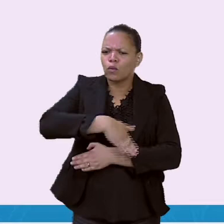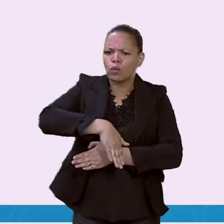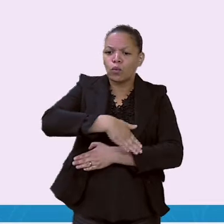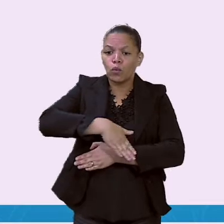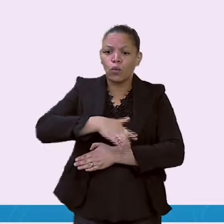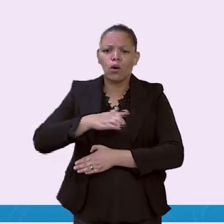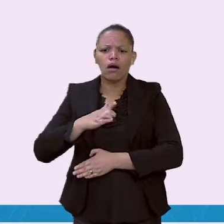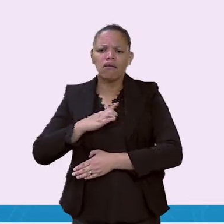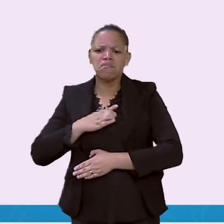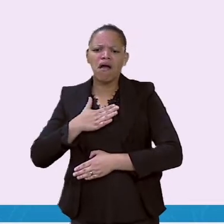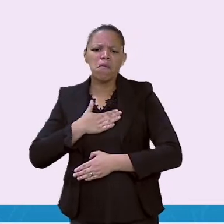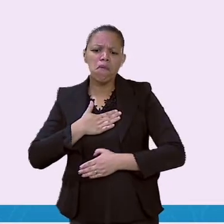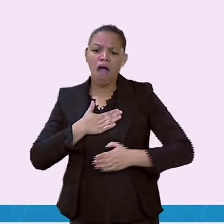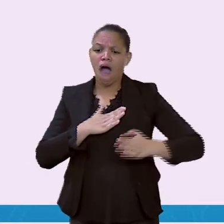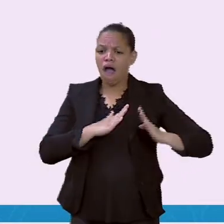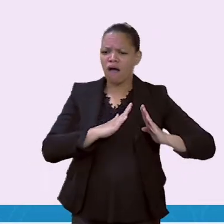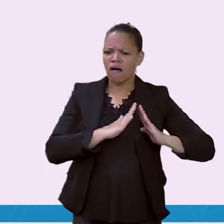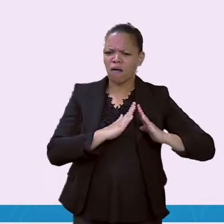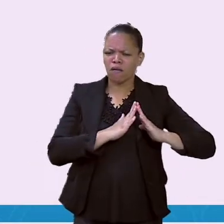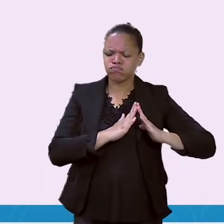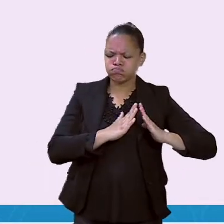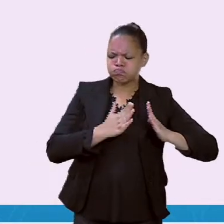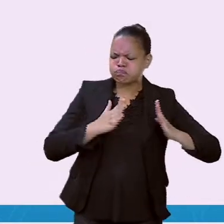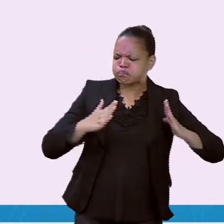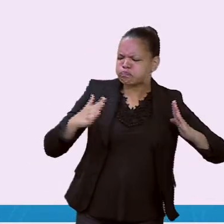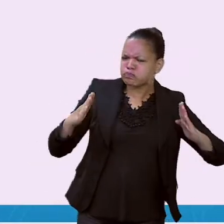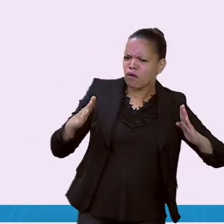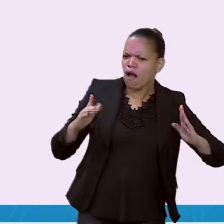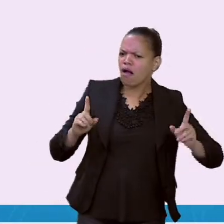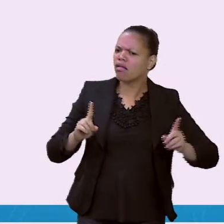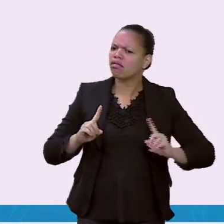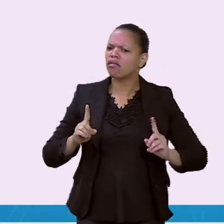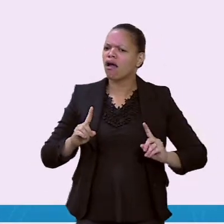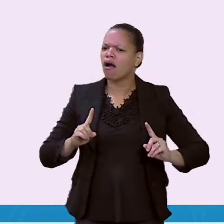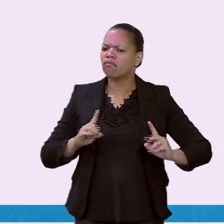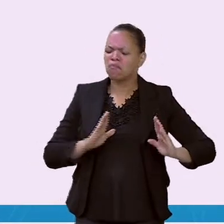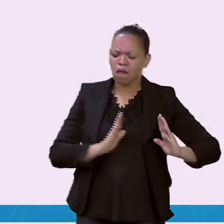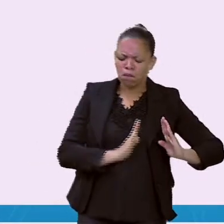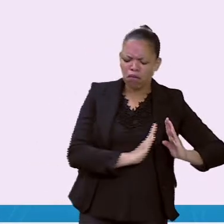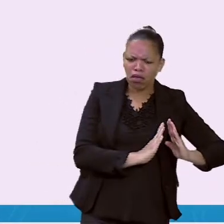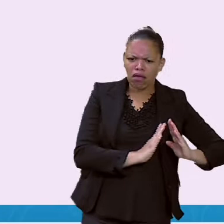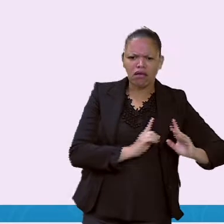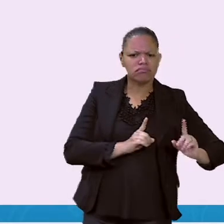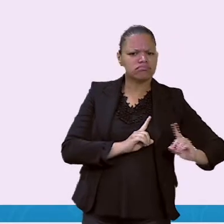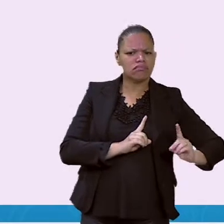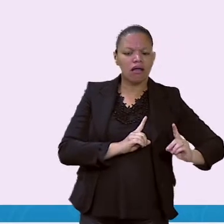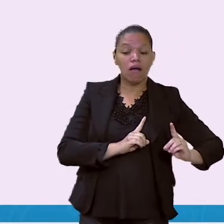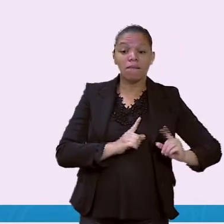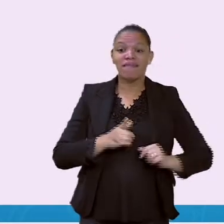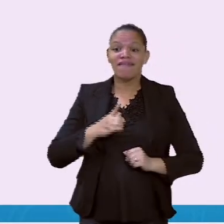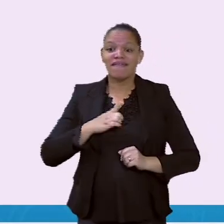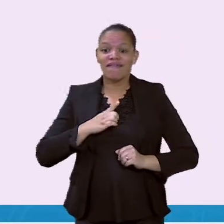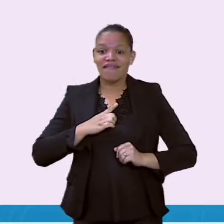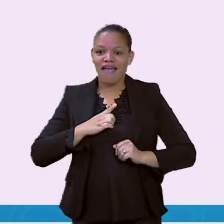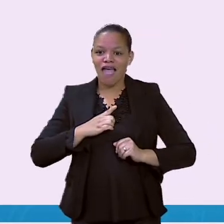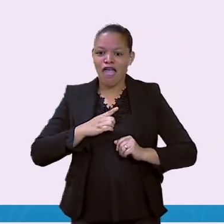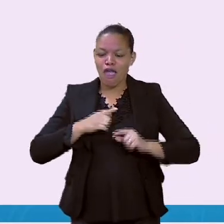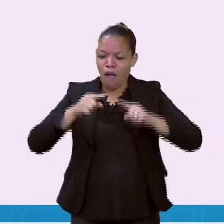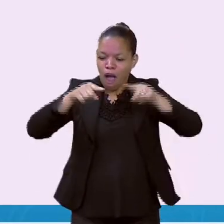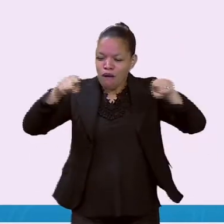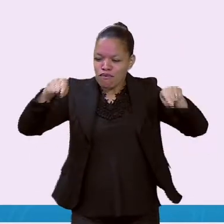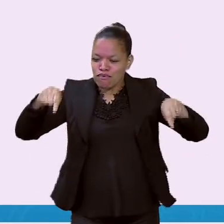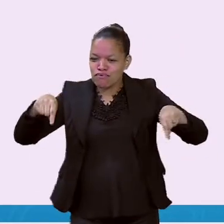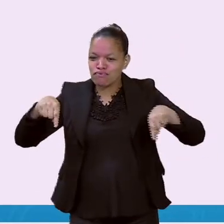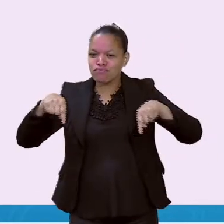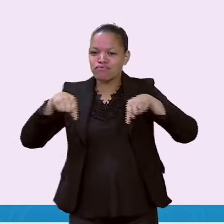tem a minha casa. Minha casa não é grande nem pequena. E tem um jardim na frente e com